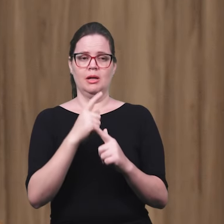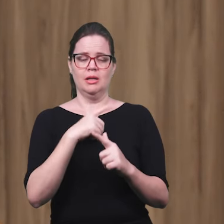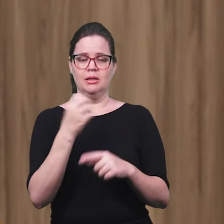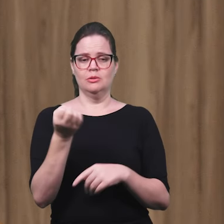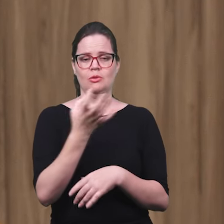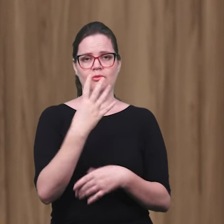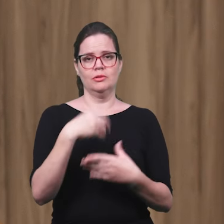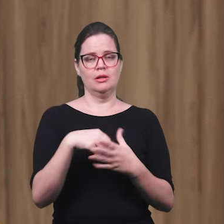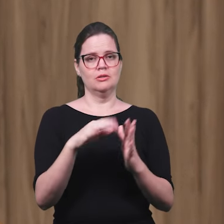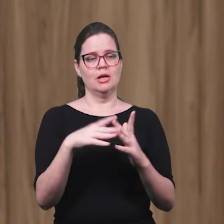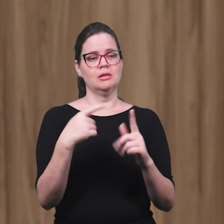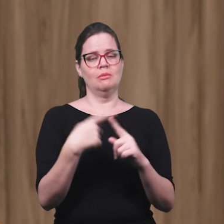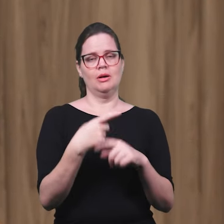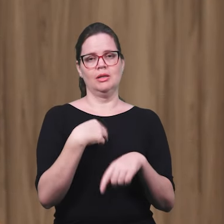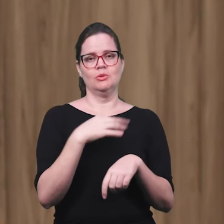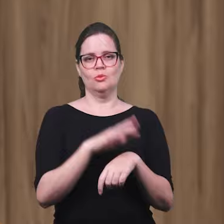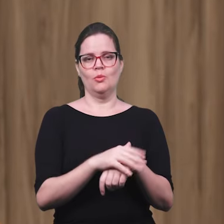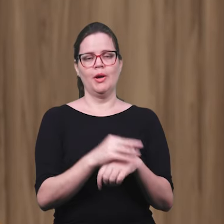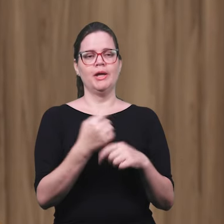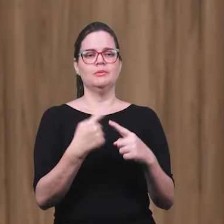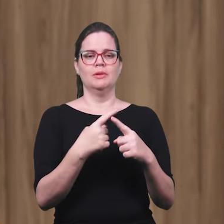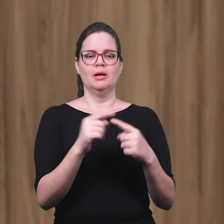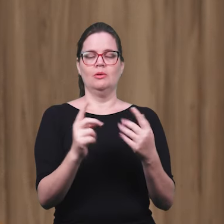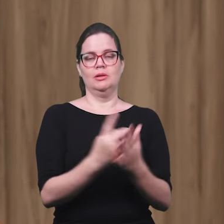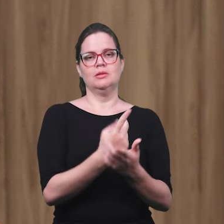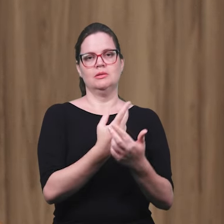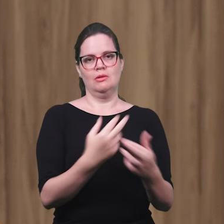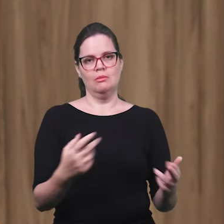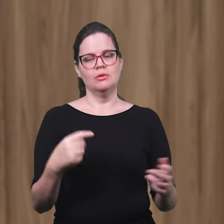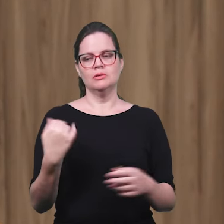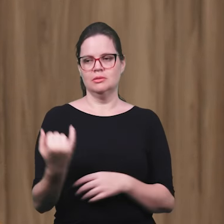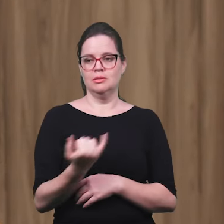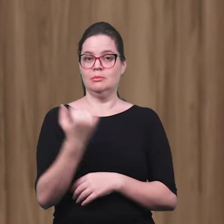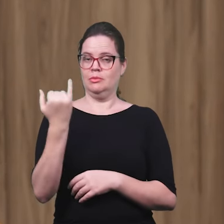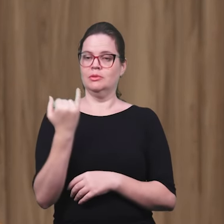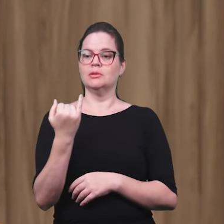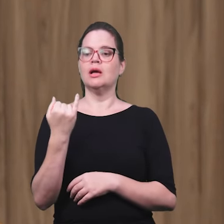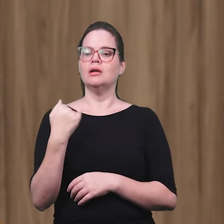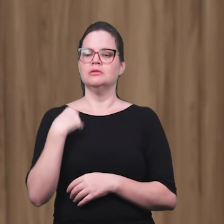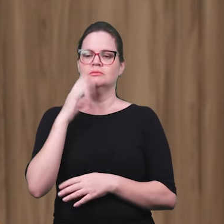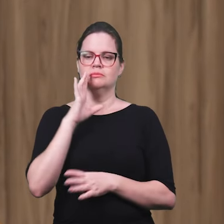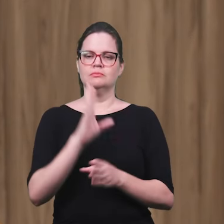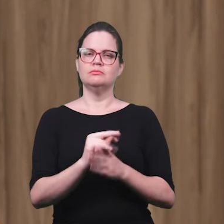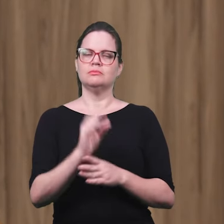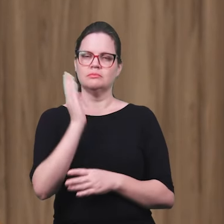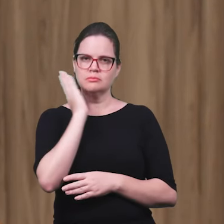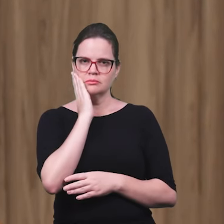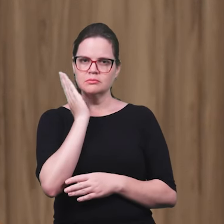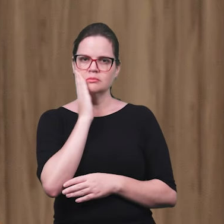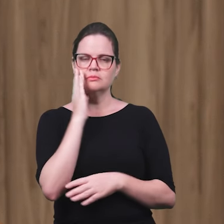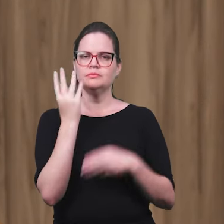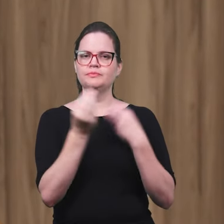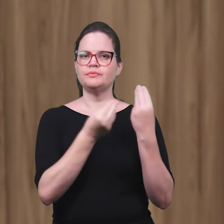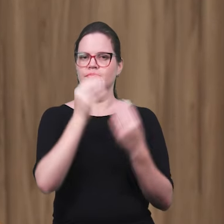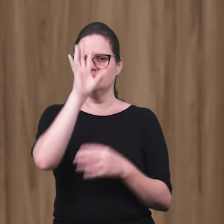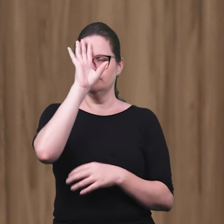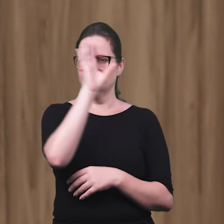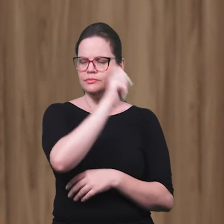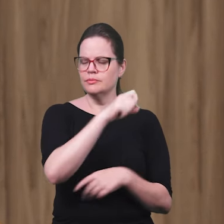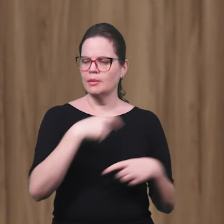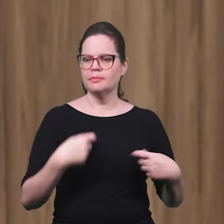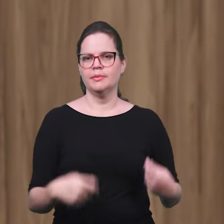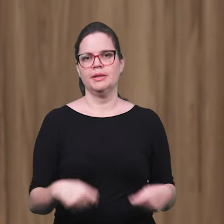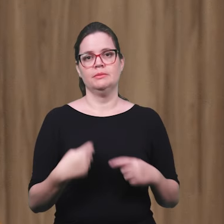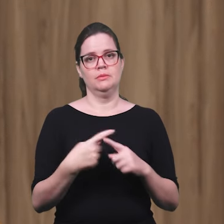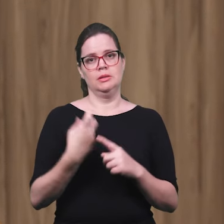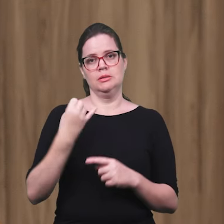novo dentro de casa. E sim, é importante se permitir, porque quando é algo novo dentro de casa, a gente tem que se permitir em